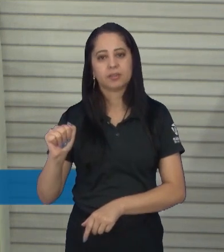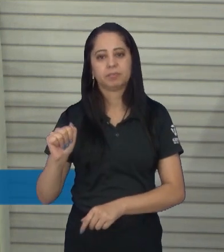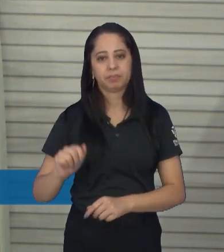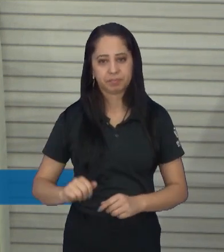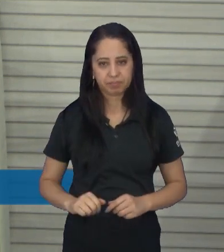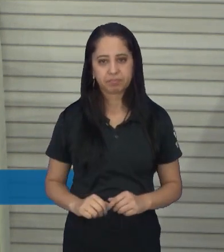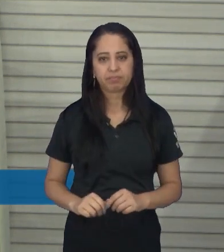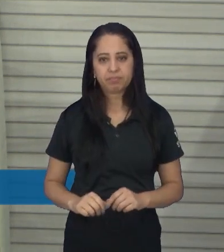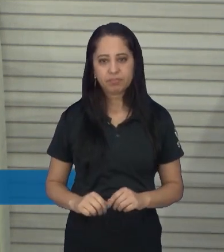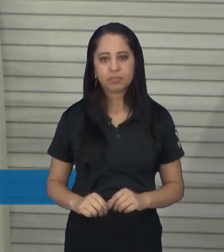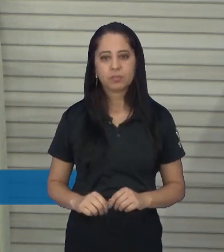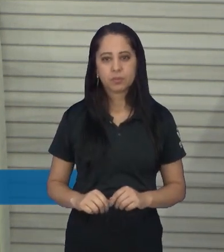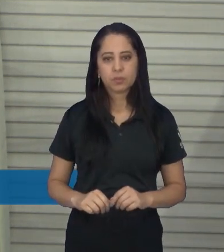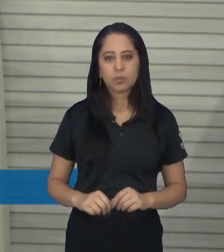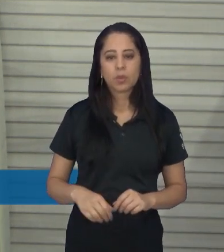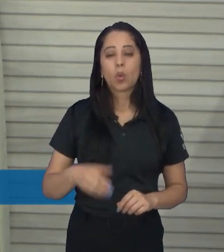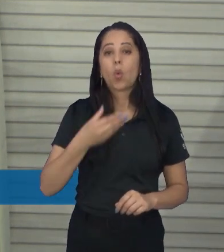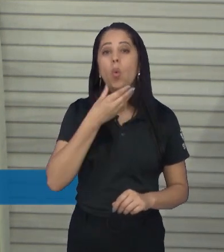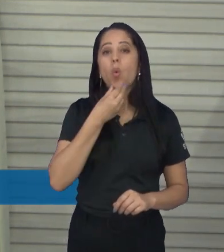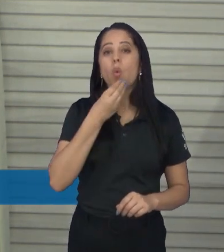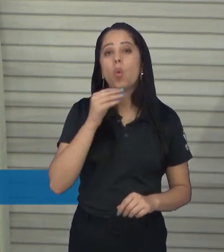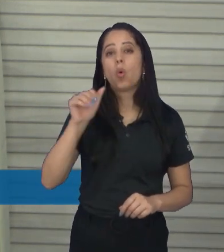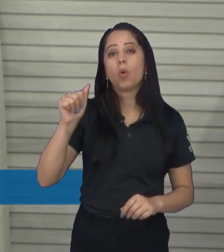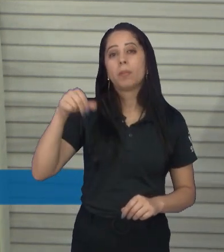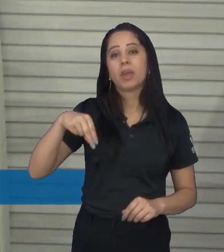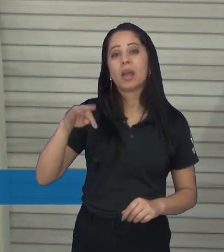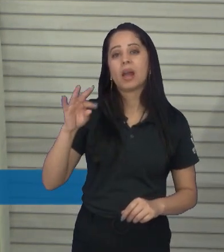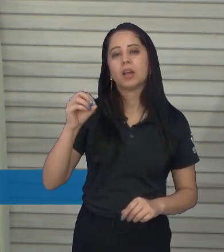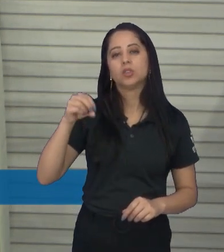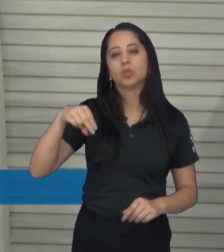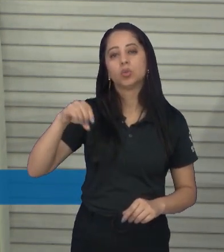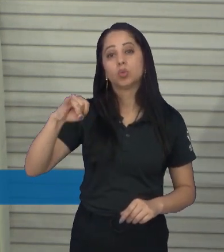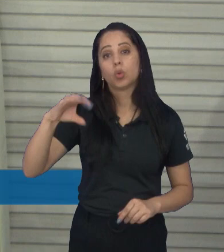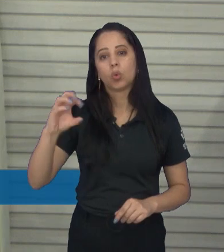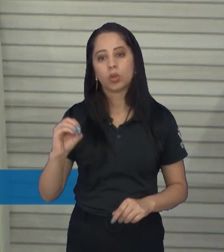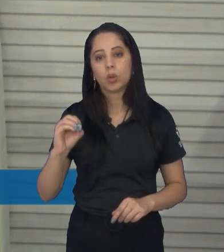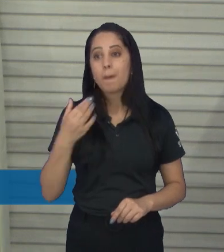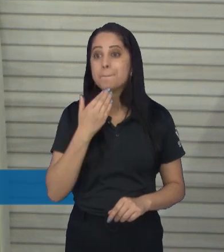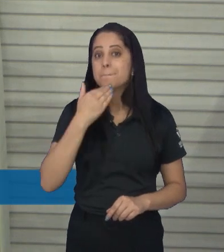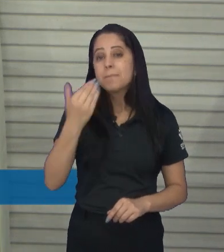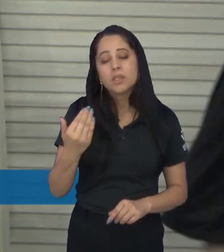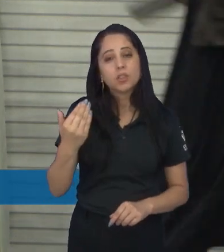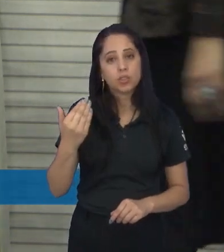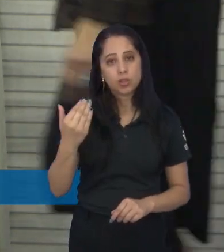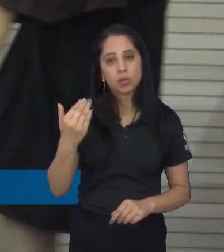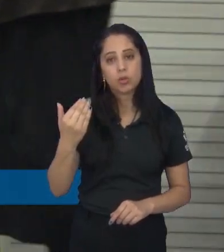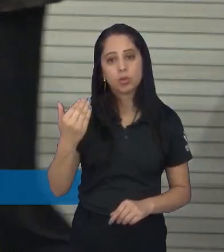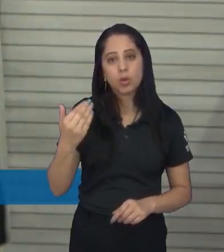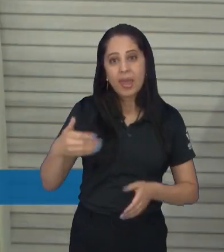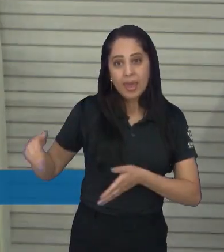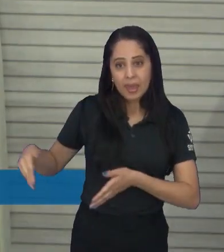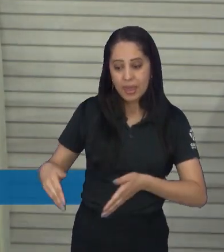o Antônio Leite vai desistiu da Antonio Leite pode até o pedido valentão da Ângela